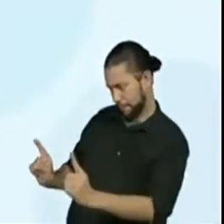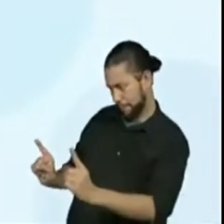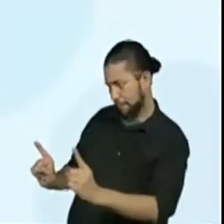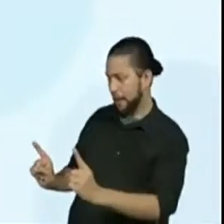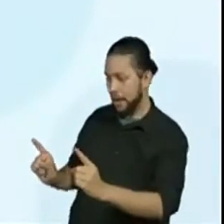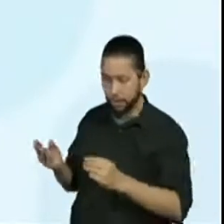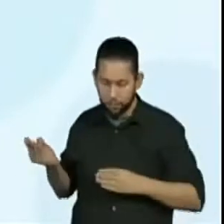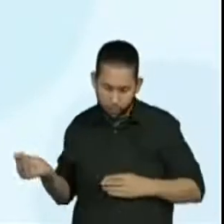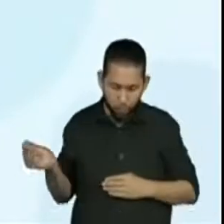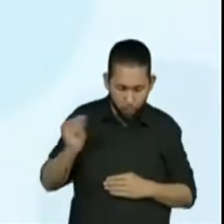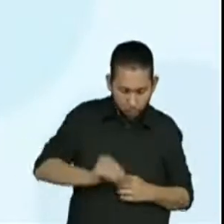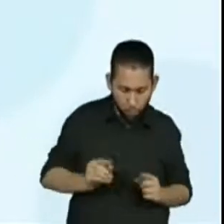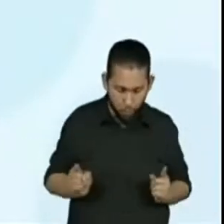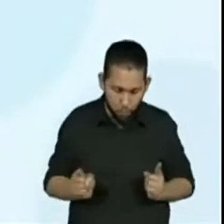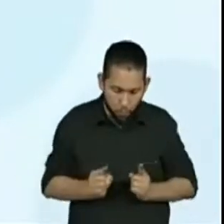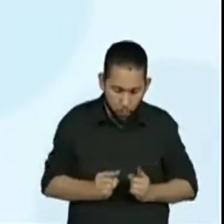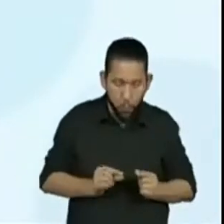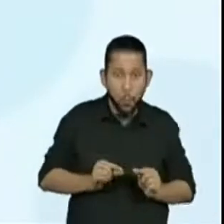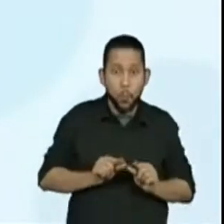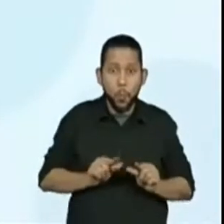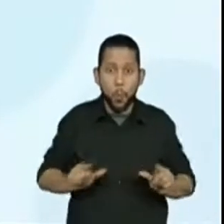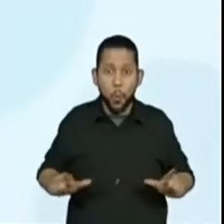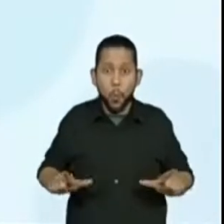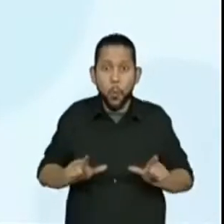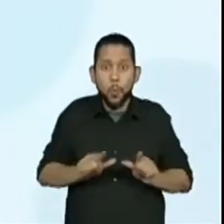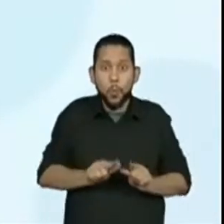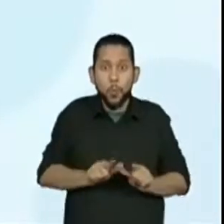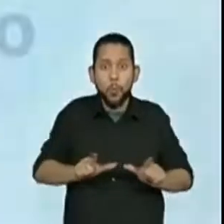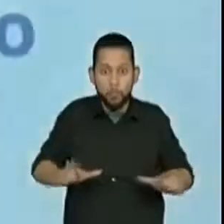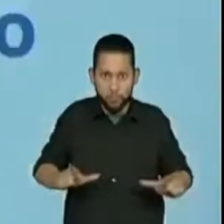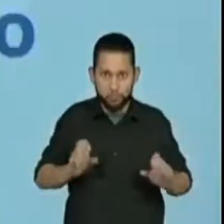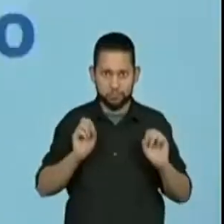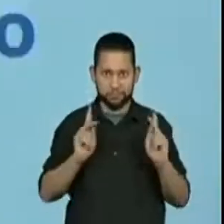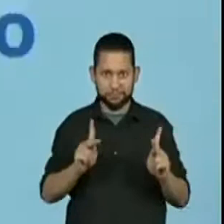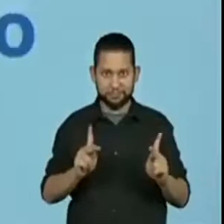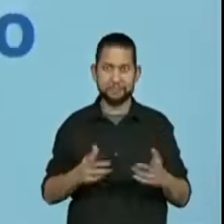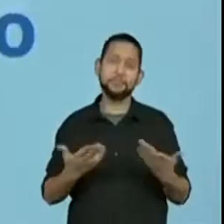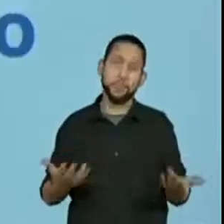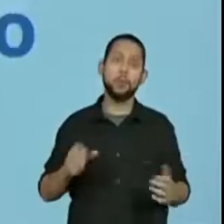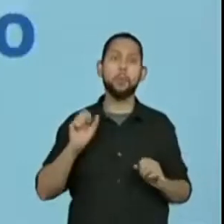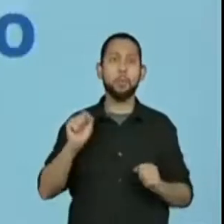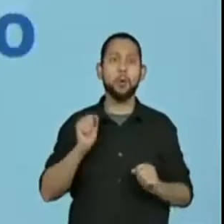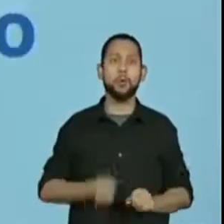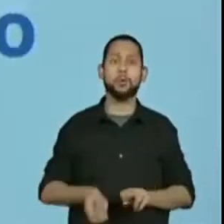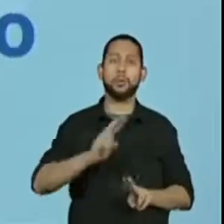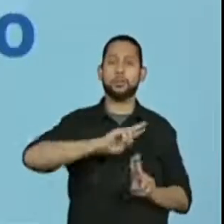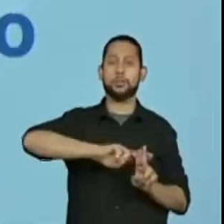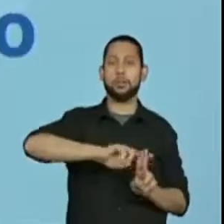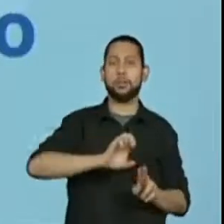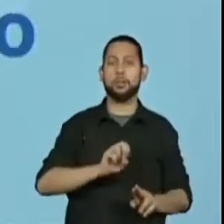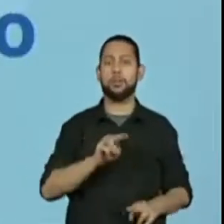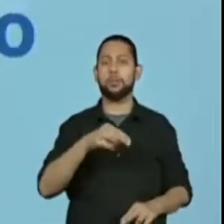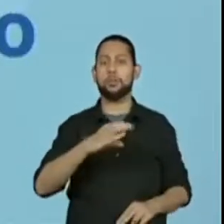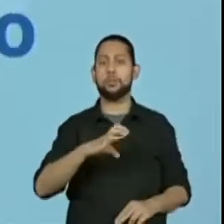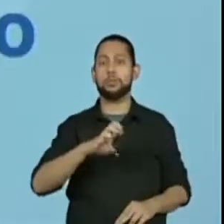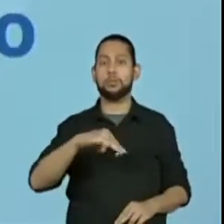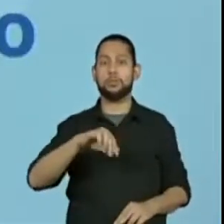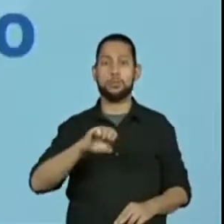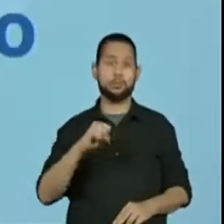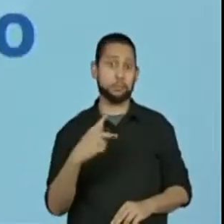malhas quadriculadas, ampliando e reduzindo a escala. Compartilhem comigo nas redes